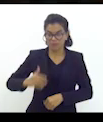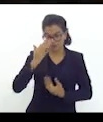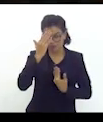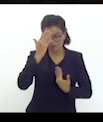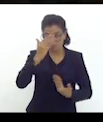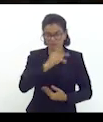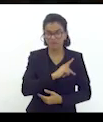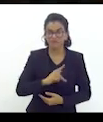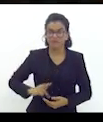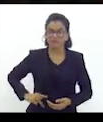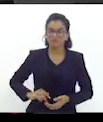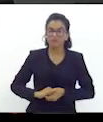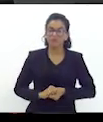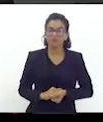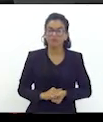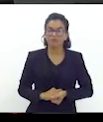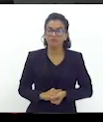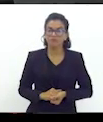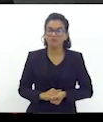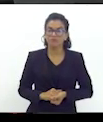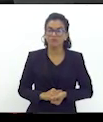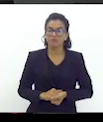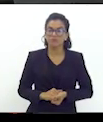senhora presidente.